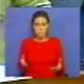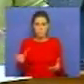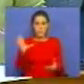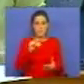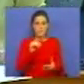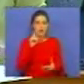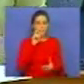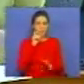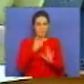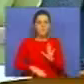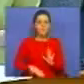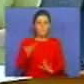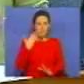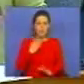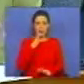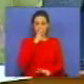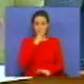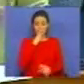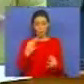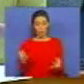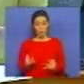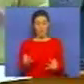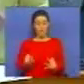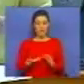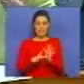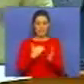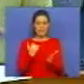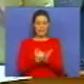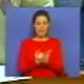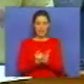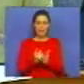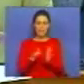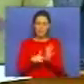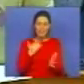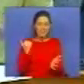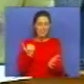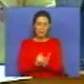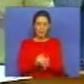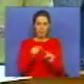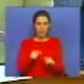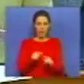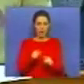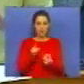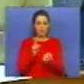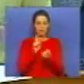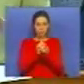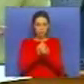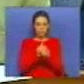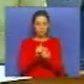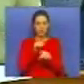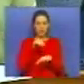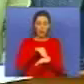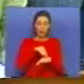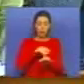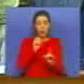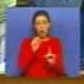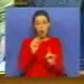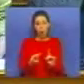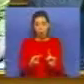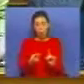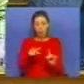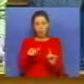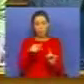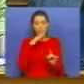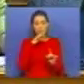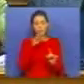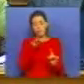mais sustentado se houvesse sempre, tivesse lugar sempre esta audição ou da testemunha ou